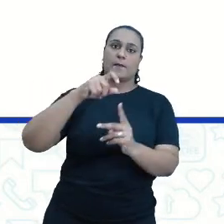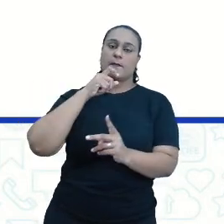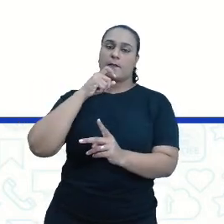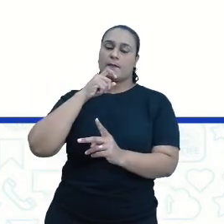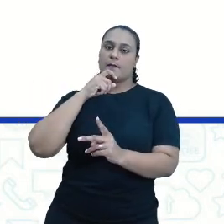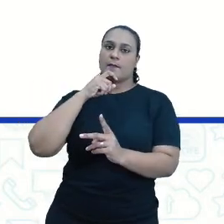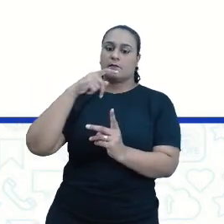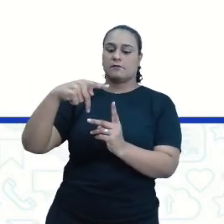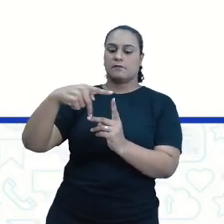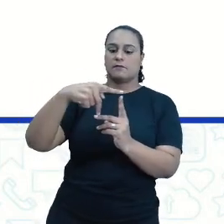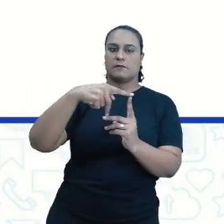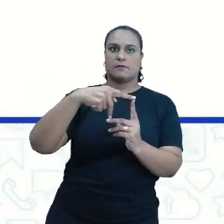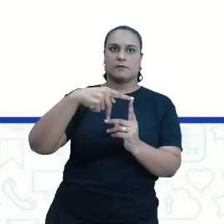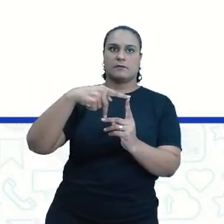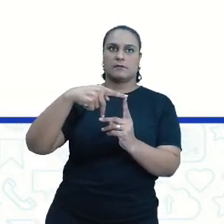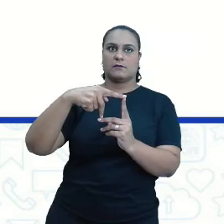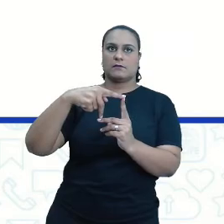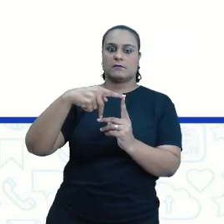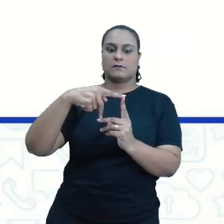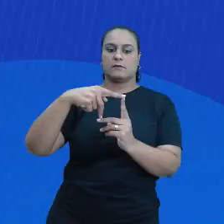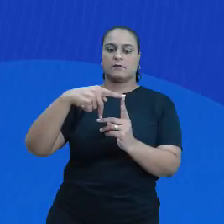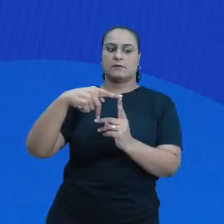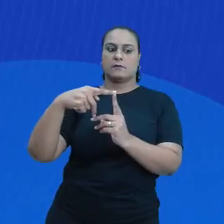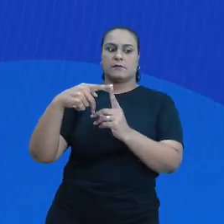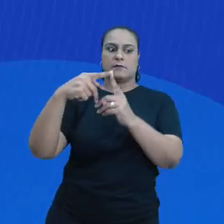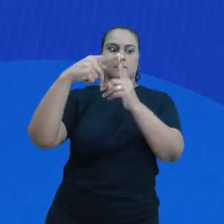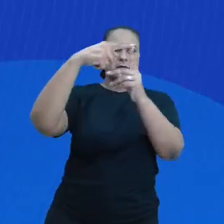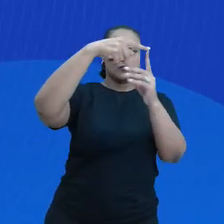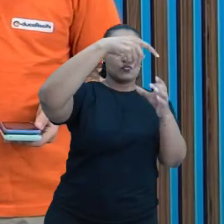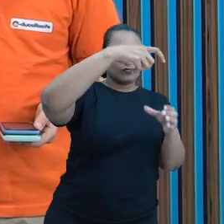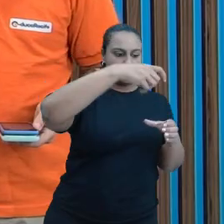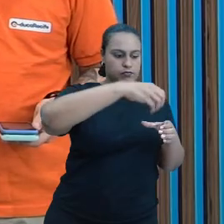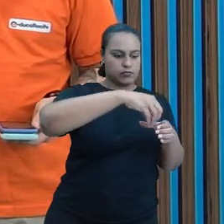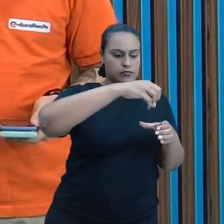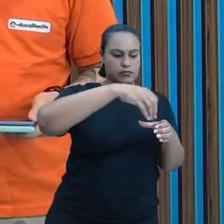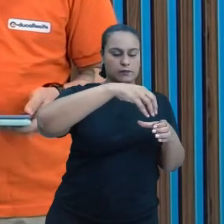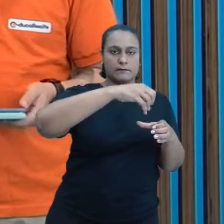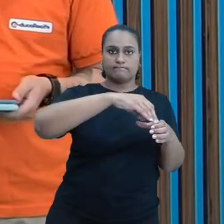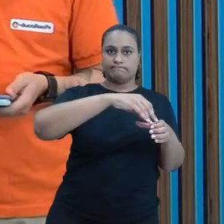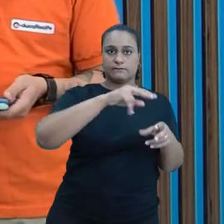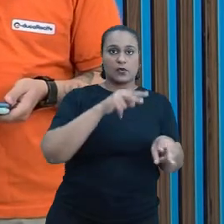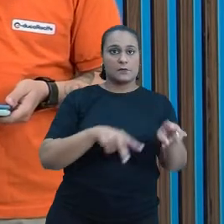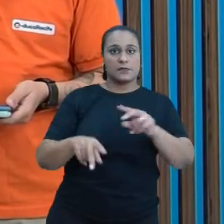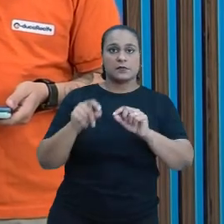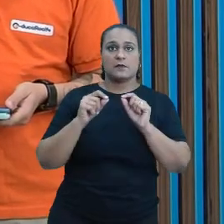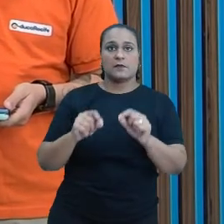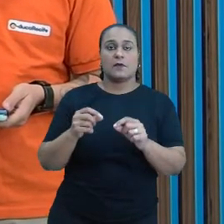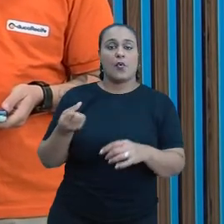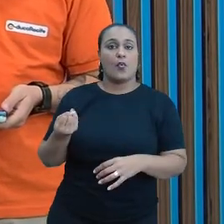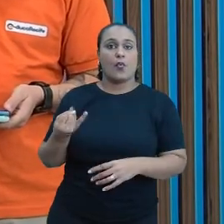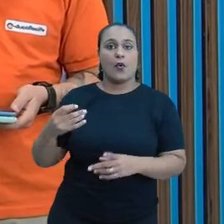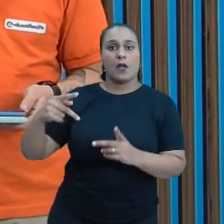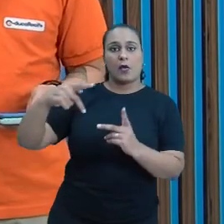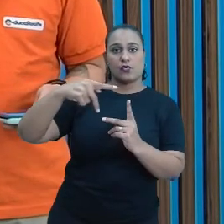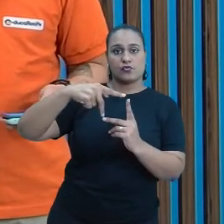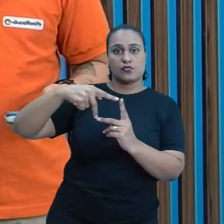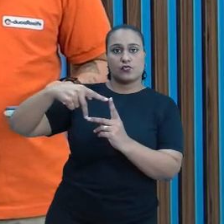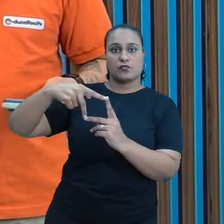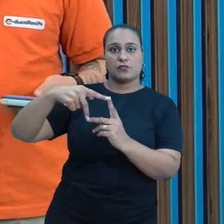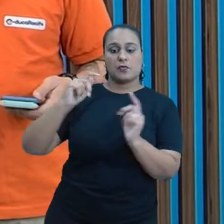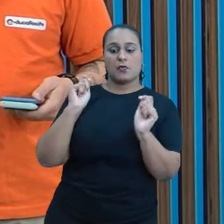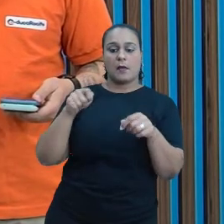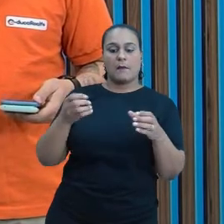dentro daquele copo, né? A questão que você vai ter que observar aí é que quantos cubinhos cabem, eu